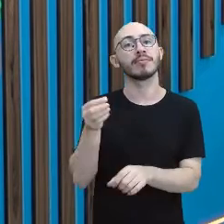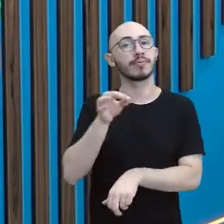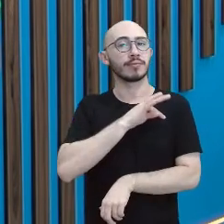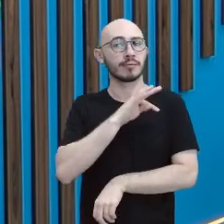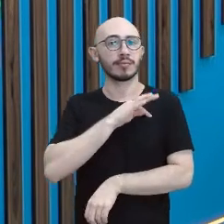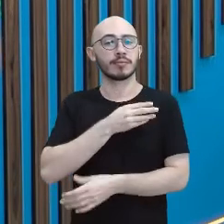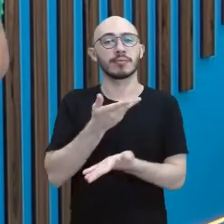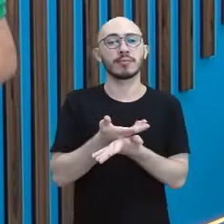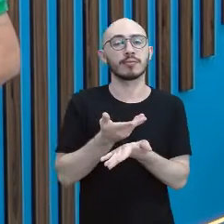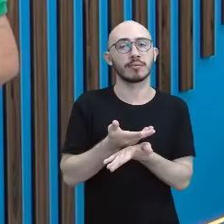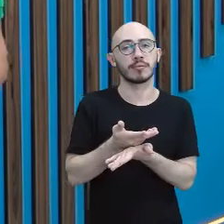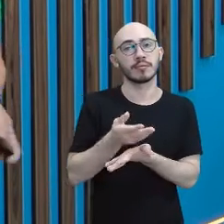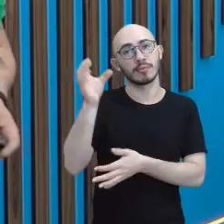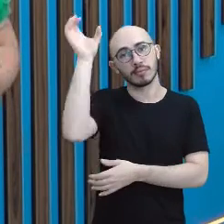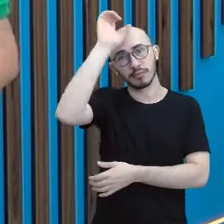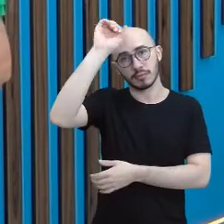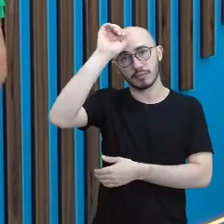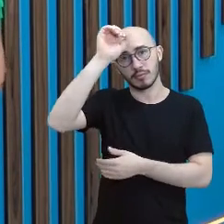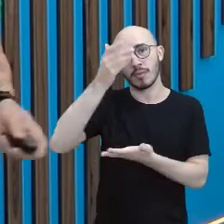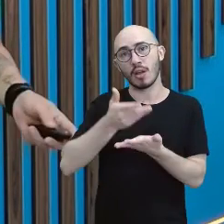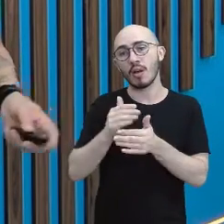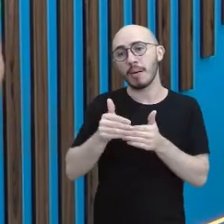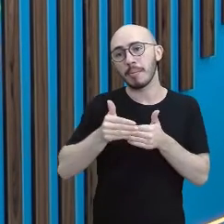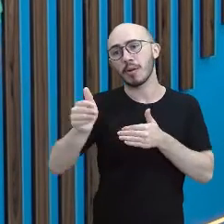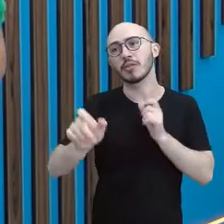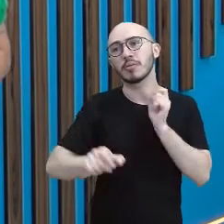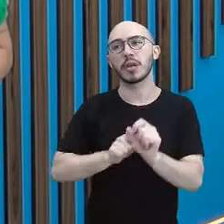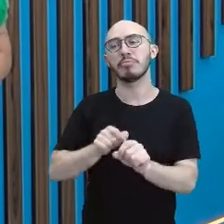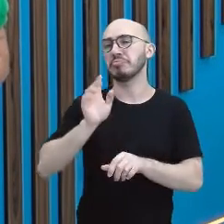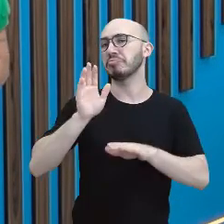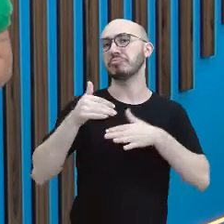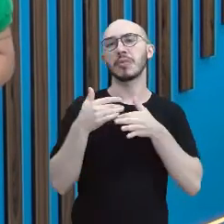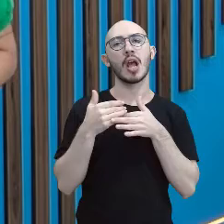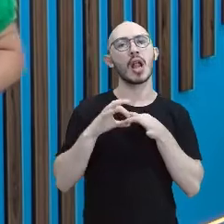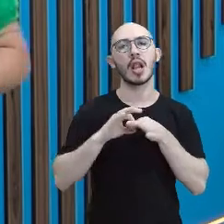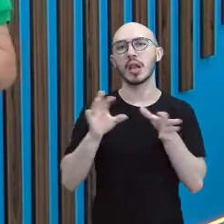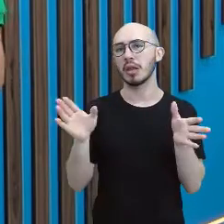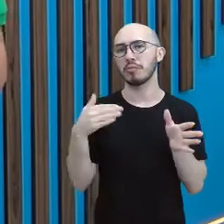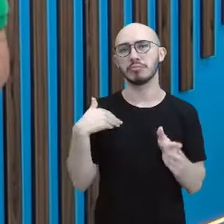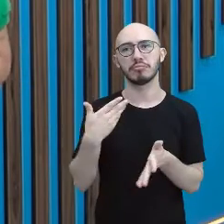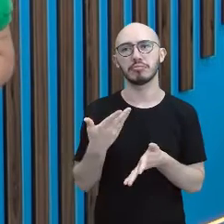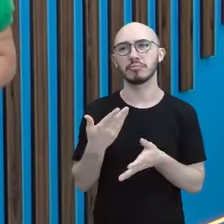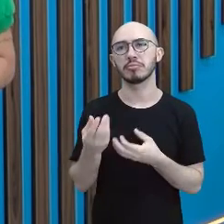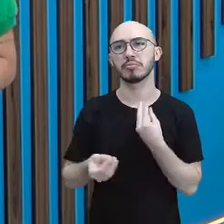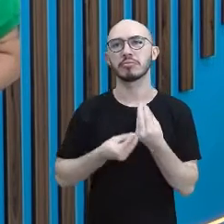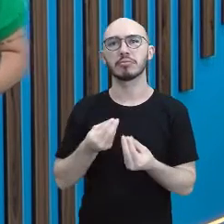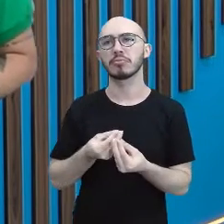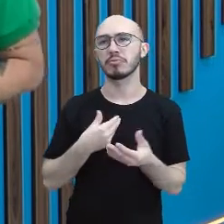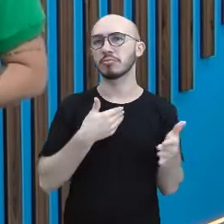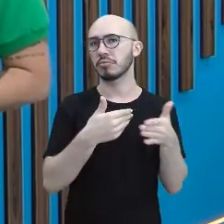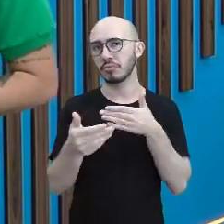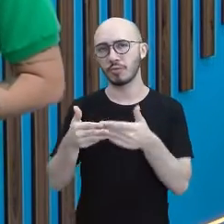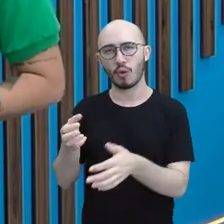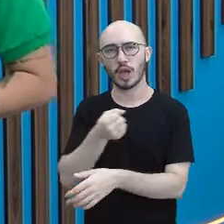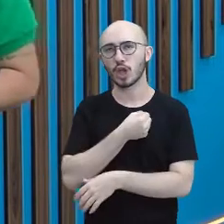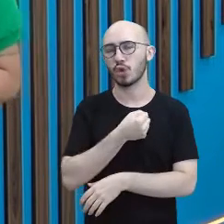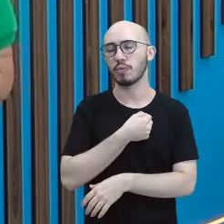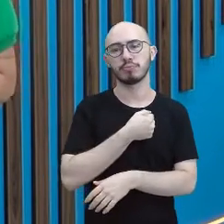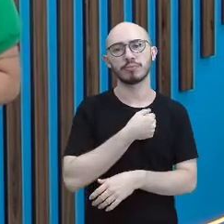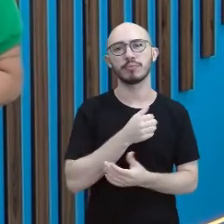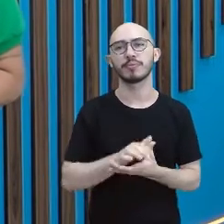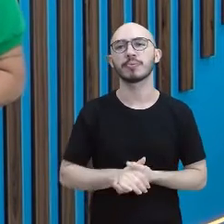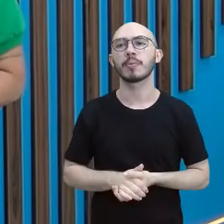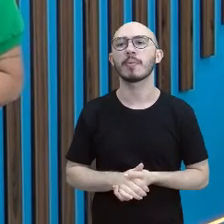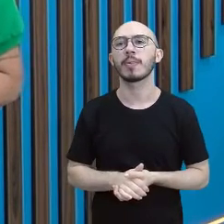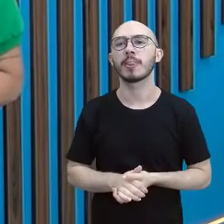aprender a partir da próxima aula, independente do número de casas decimais ou número de algarismos que nós teremos, tá certo? Então,